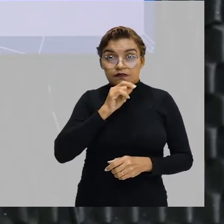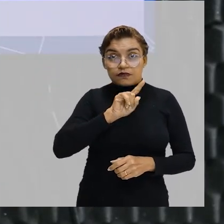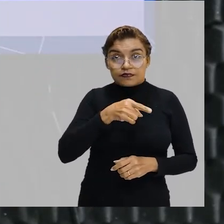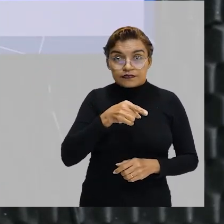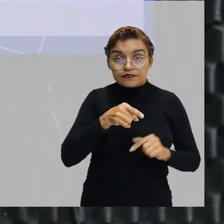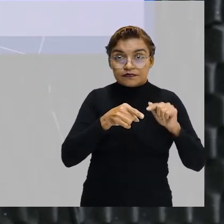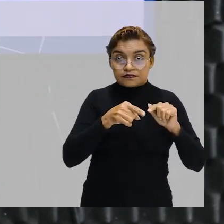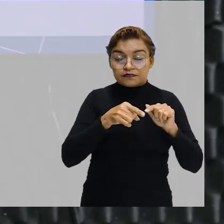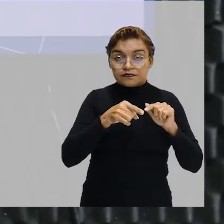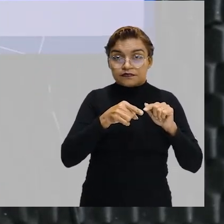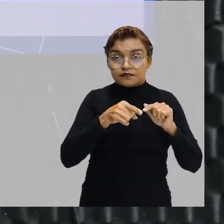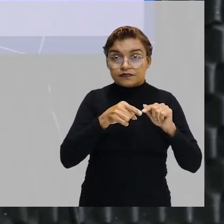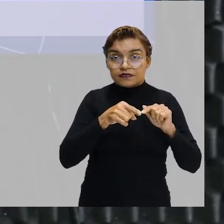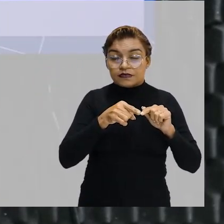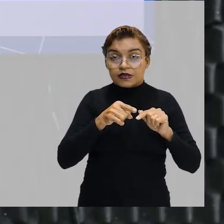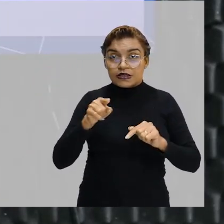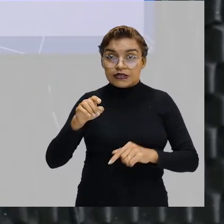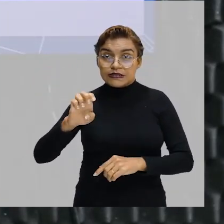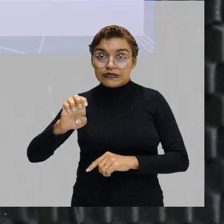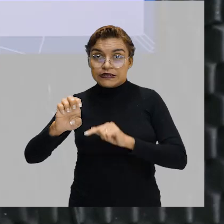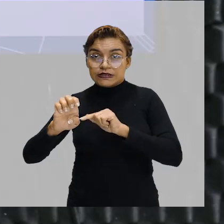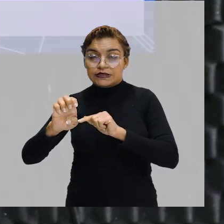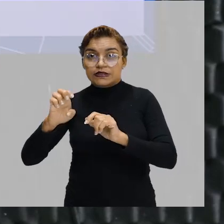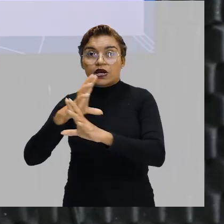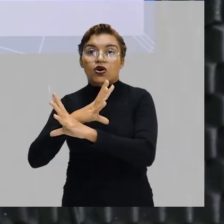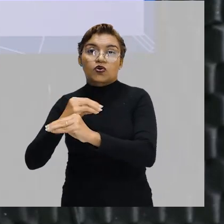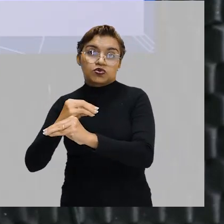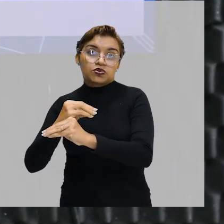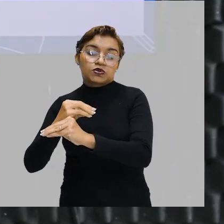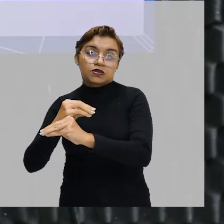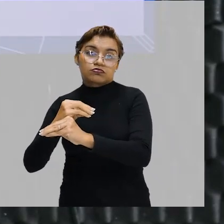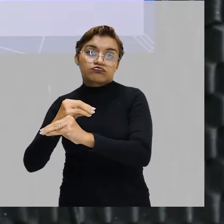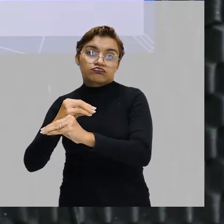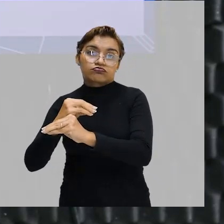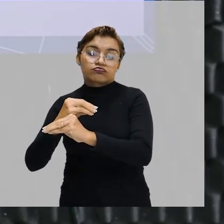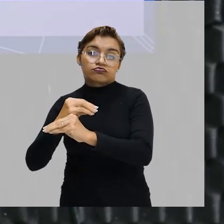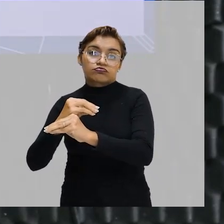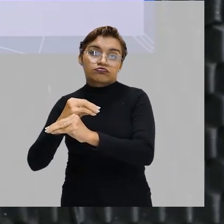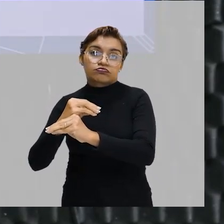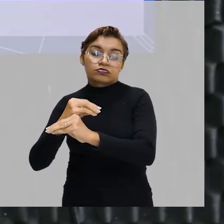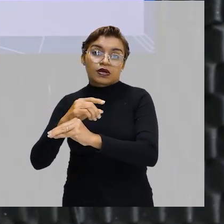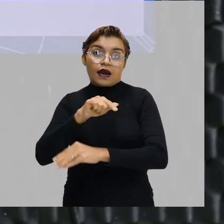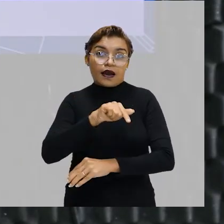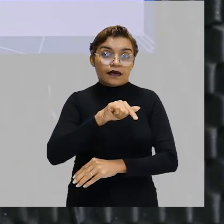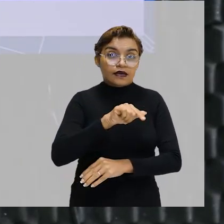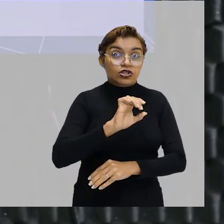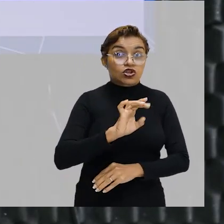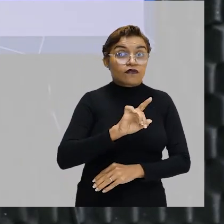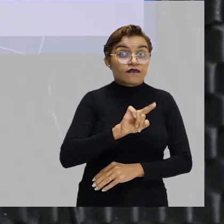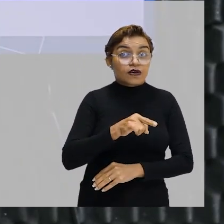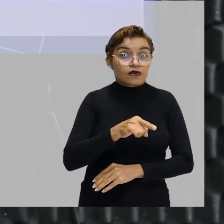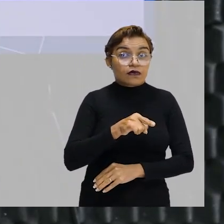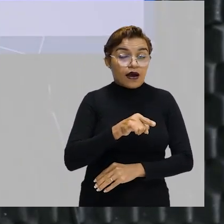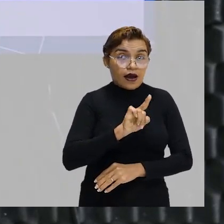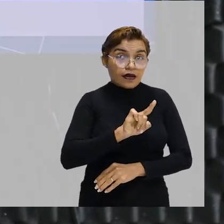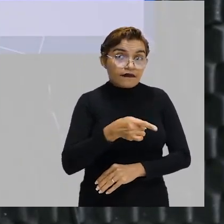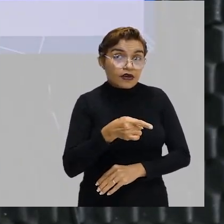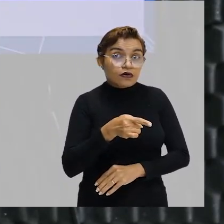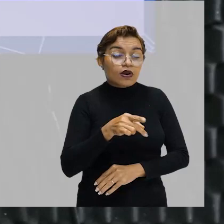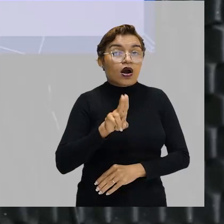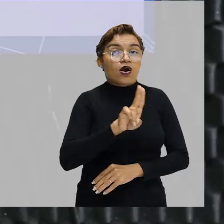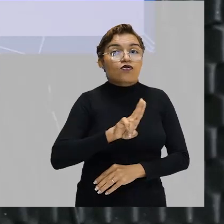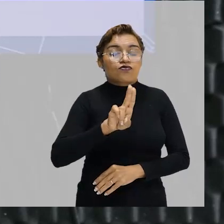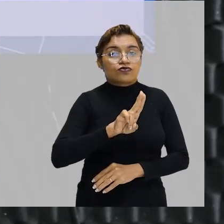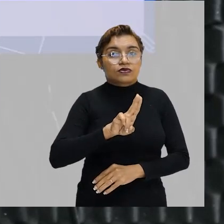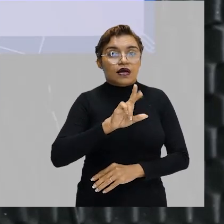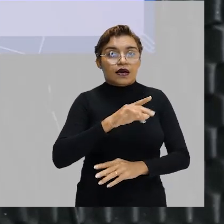tomei café, essas orações não estão introduzidas por conjunção. Portanto, elas são assindéticas.